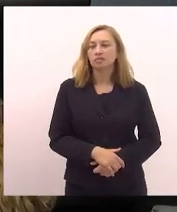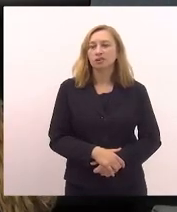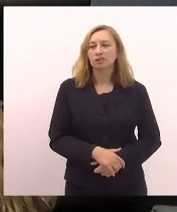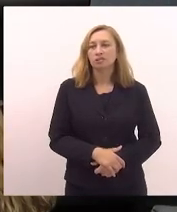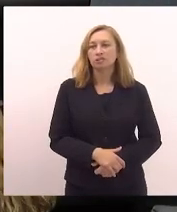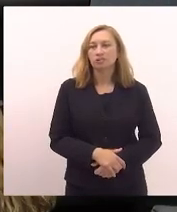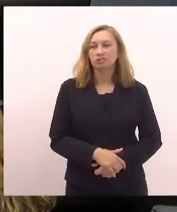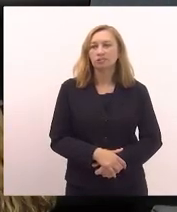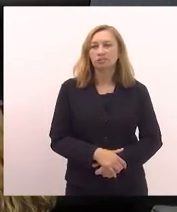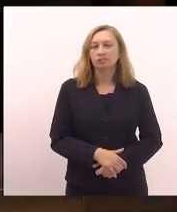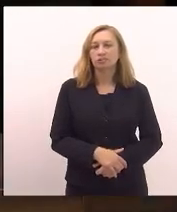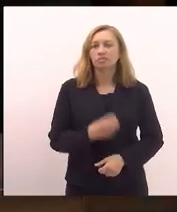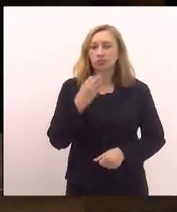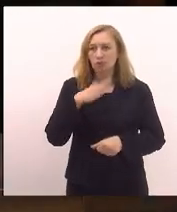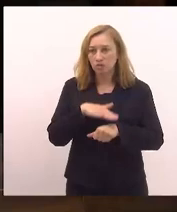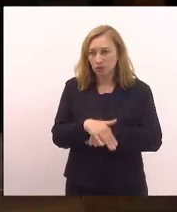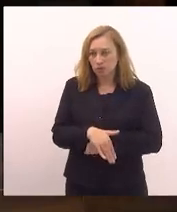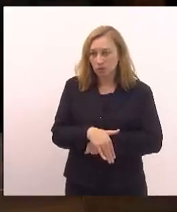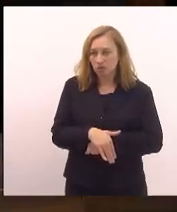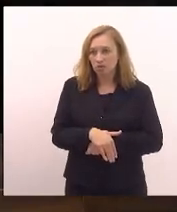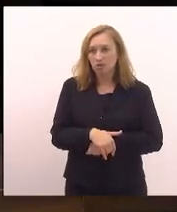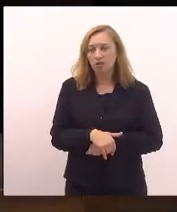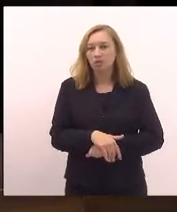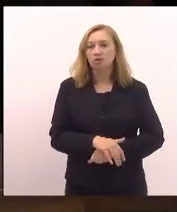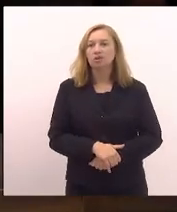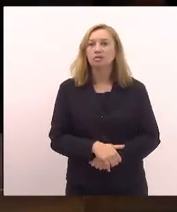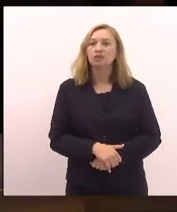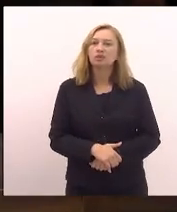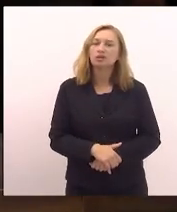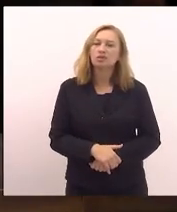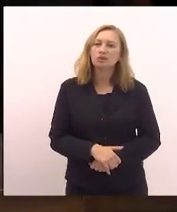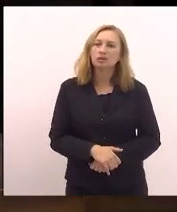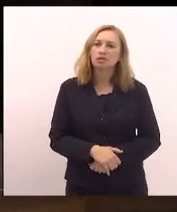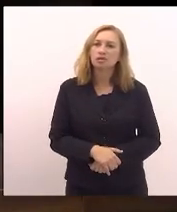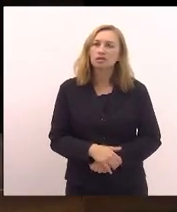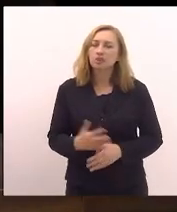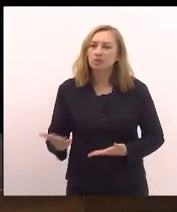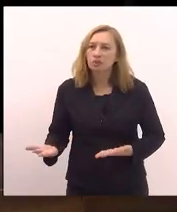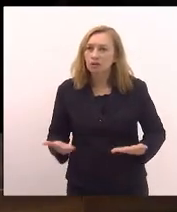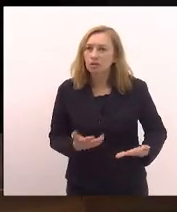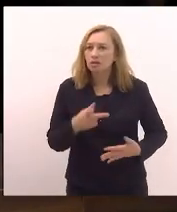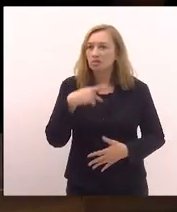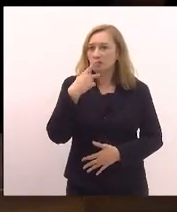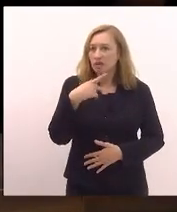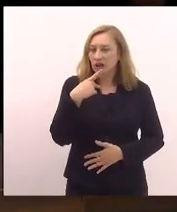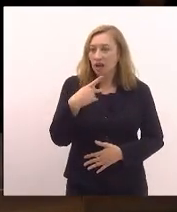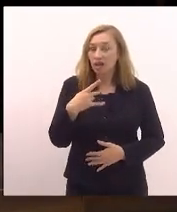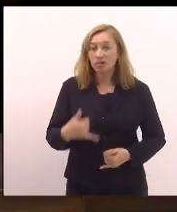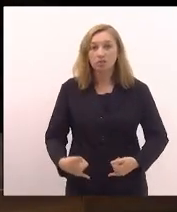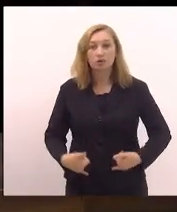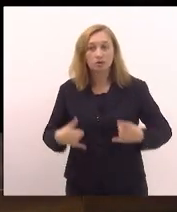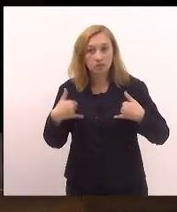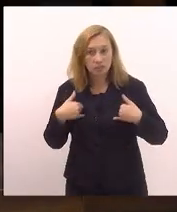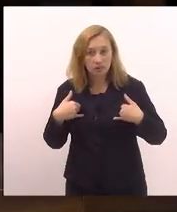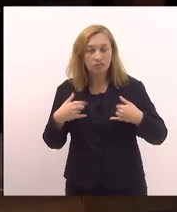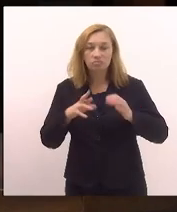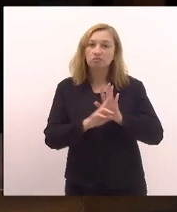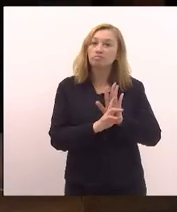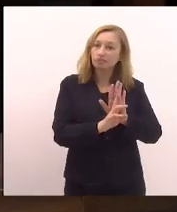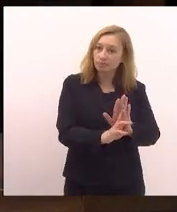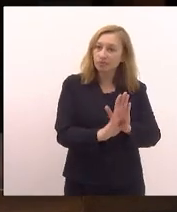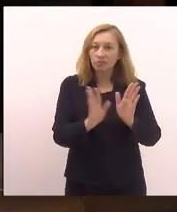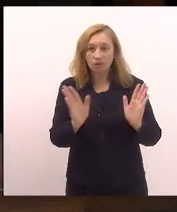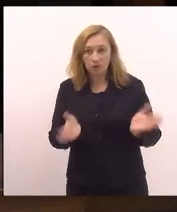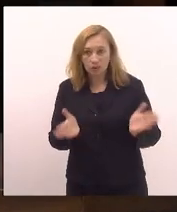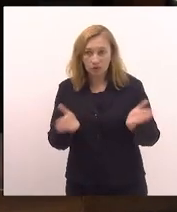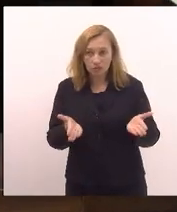Boa noite. Bom, primeiro eu gostaria de agradecer ao convite e dizer que eu estou muito honrada de estar representando hoje